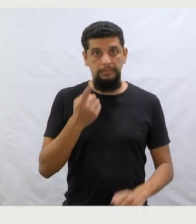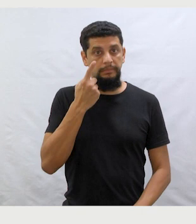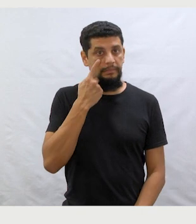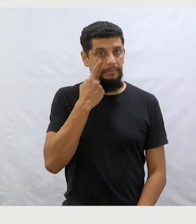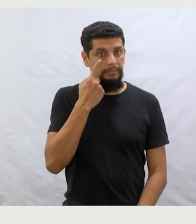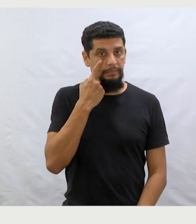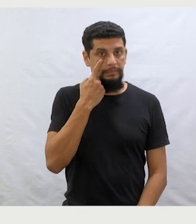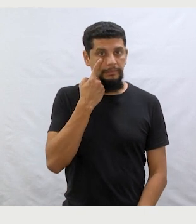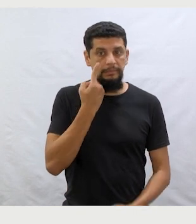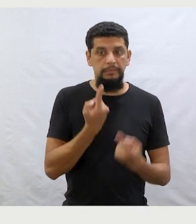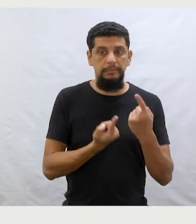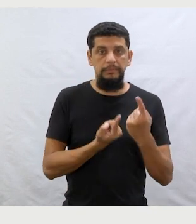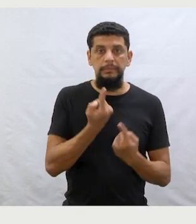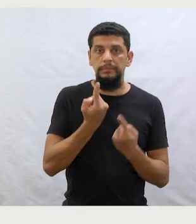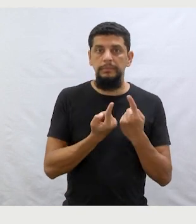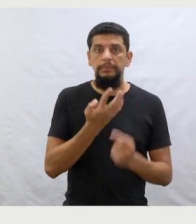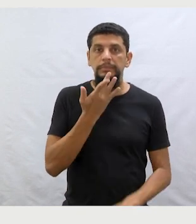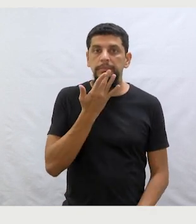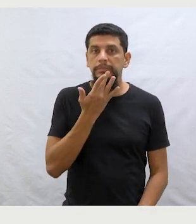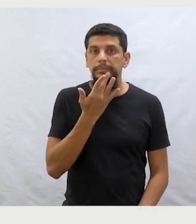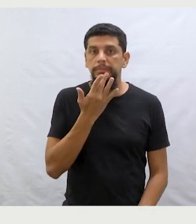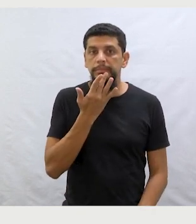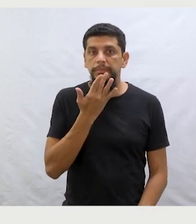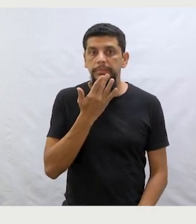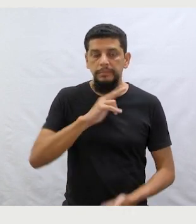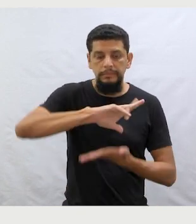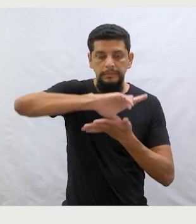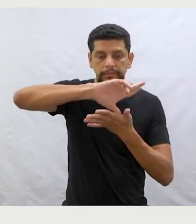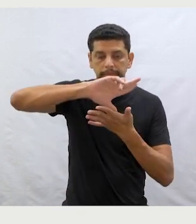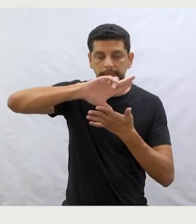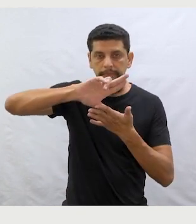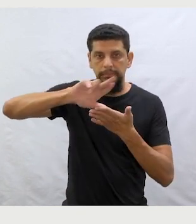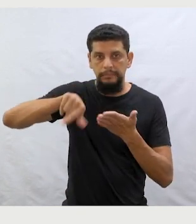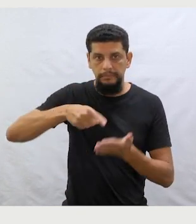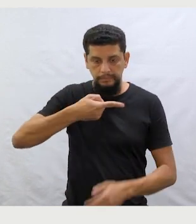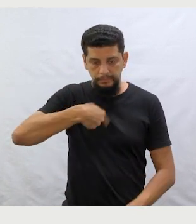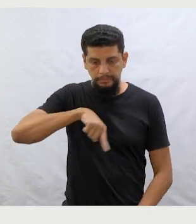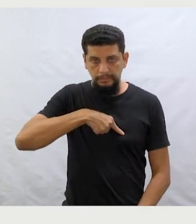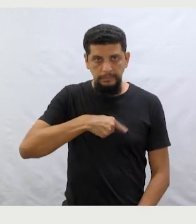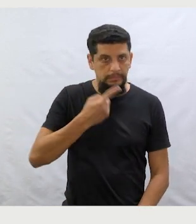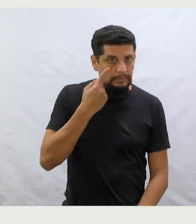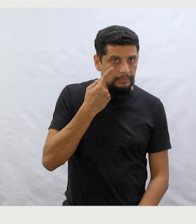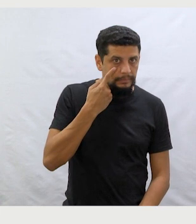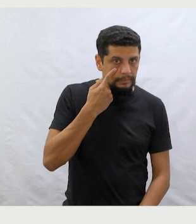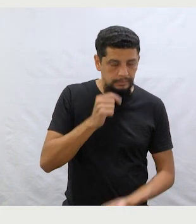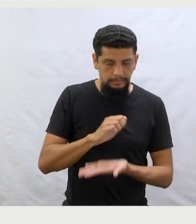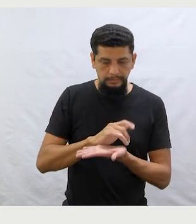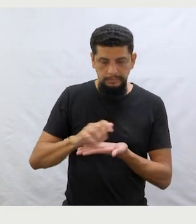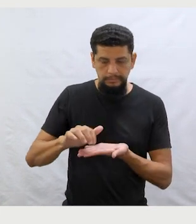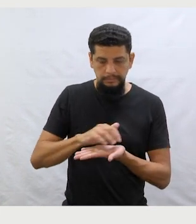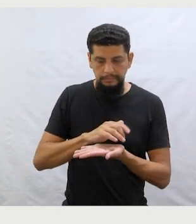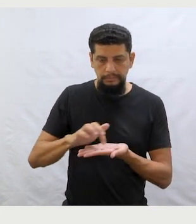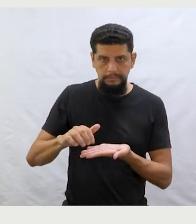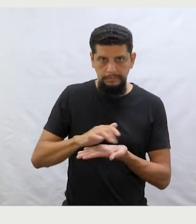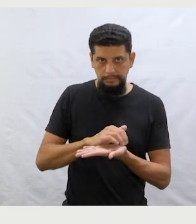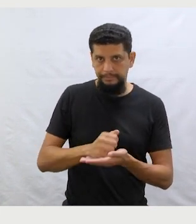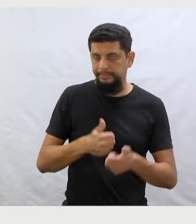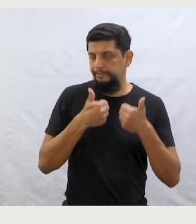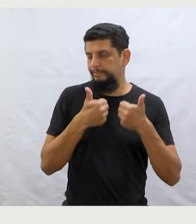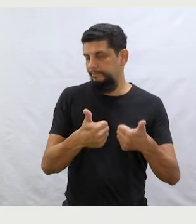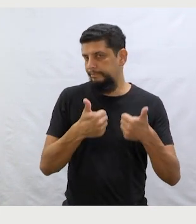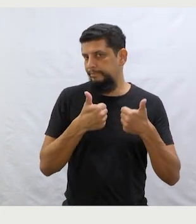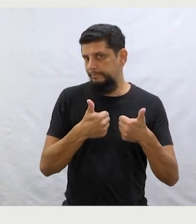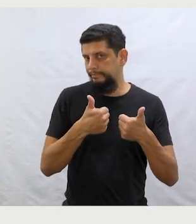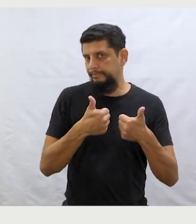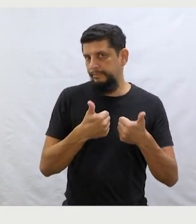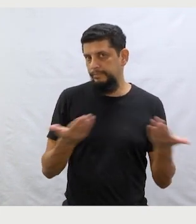vamos ver lá quais são as cores que nós vamos identificar das formas geométricas. Muito